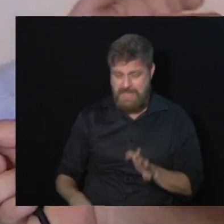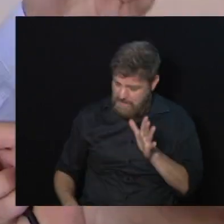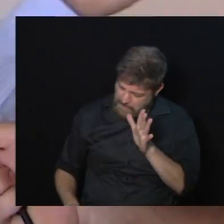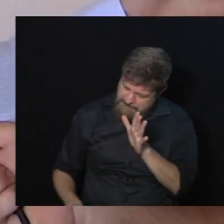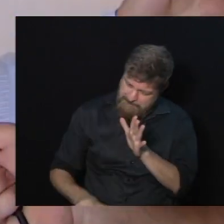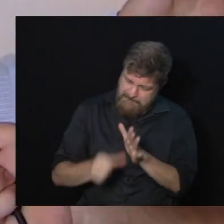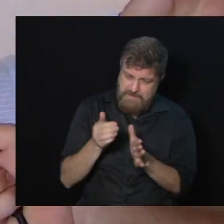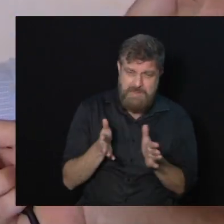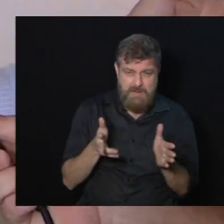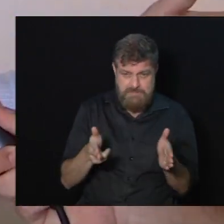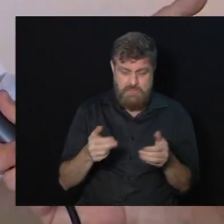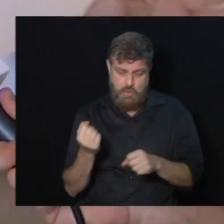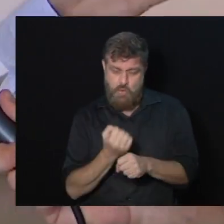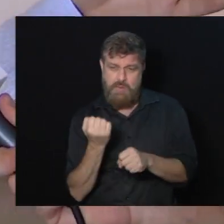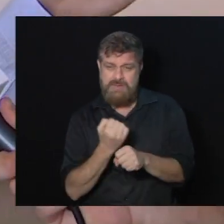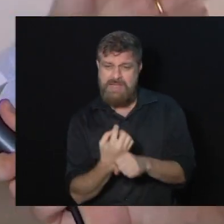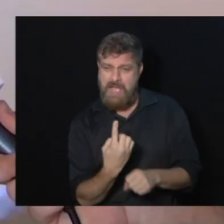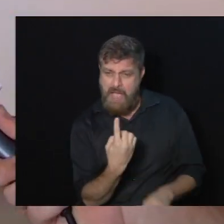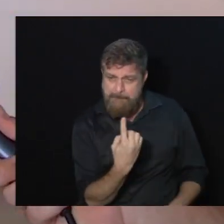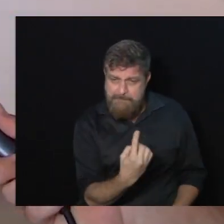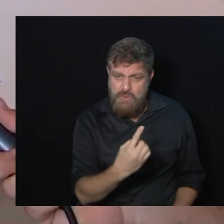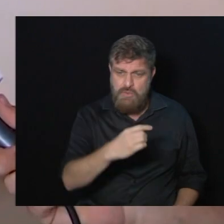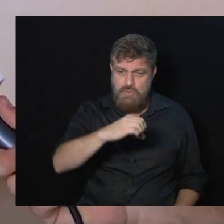etapa construída aqui foi em